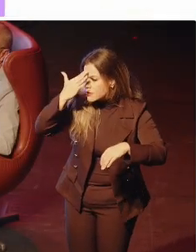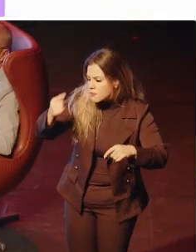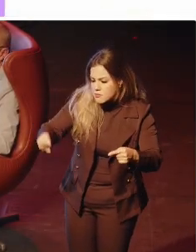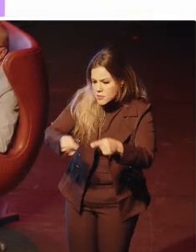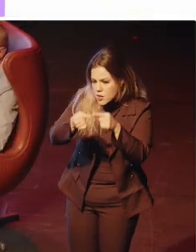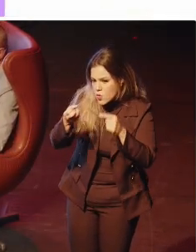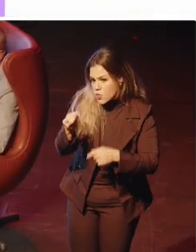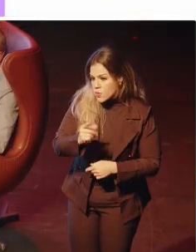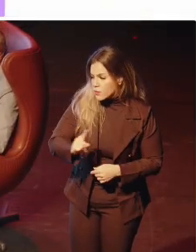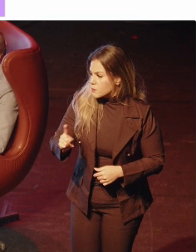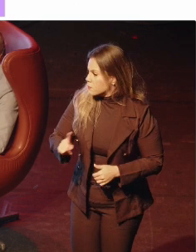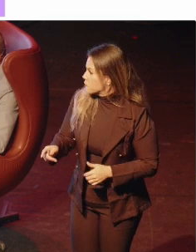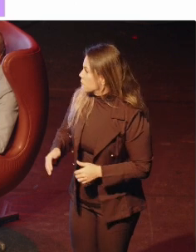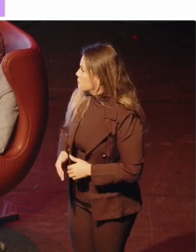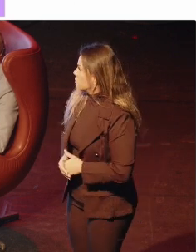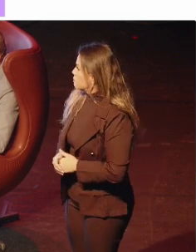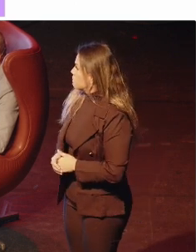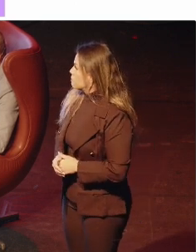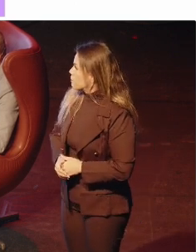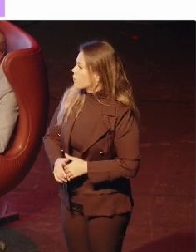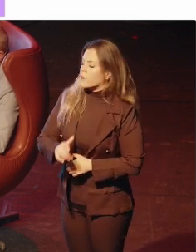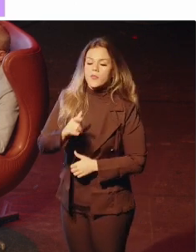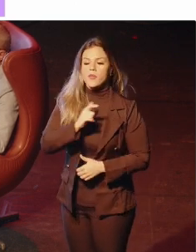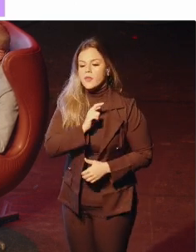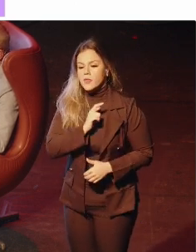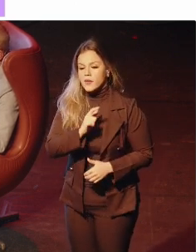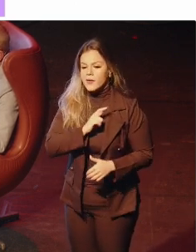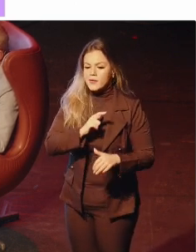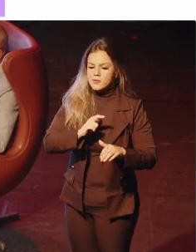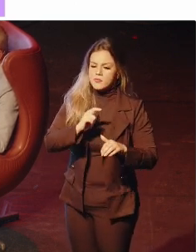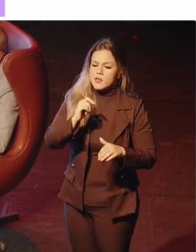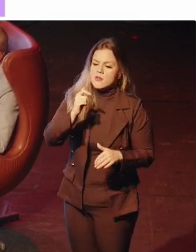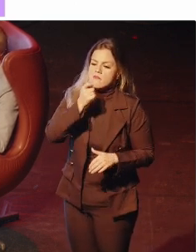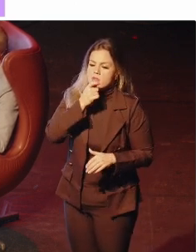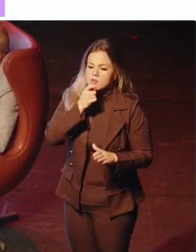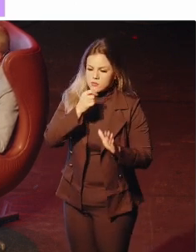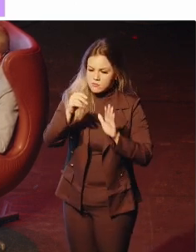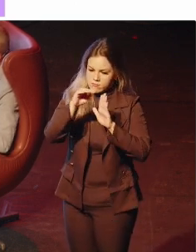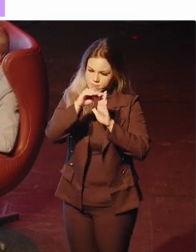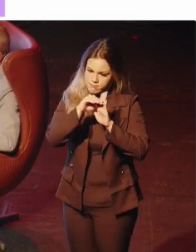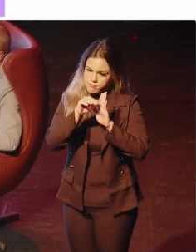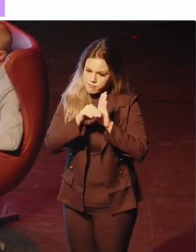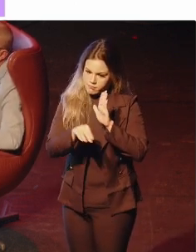Então, o que a gente tem? A gente tem aquelas medicações